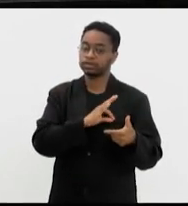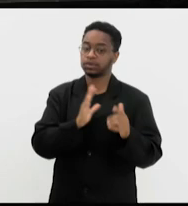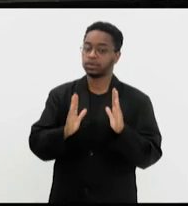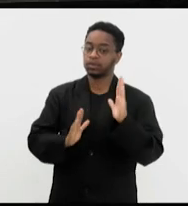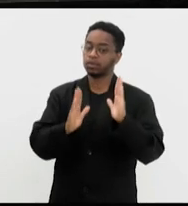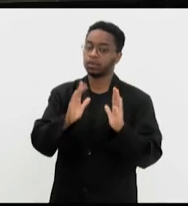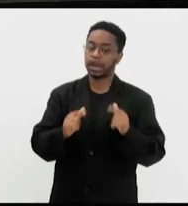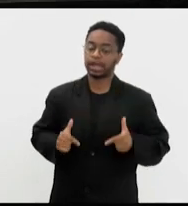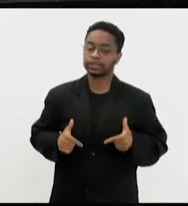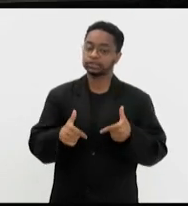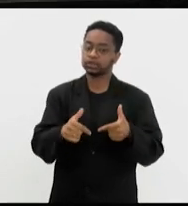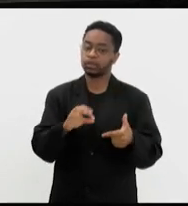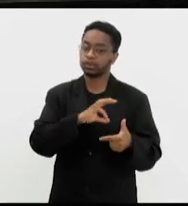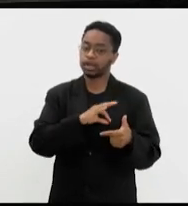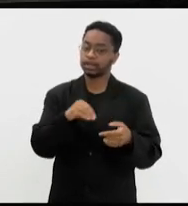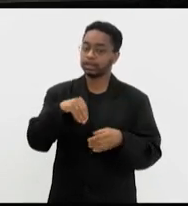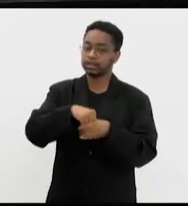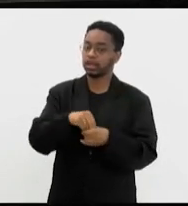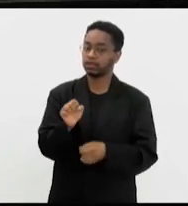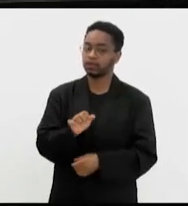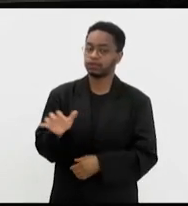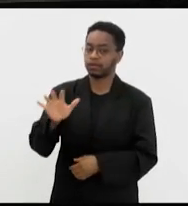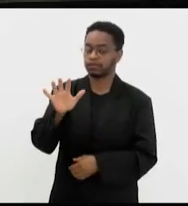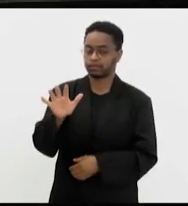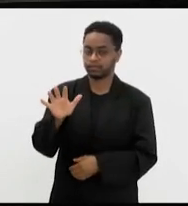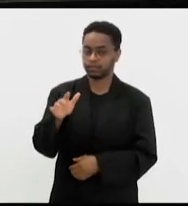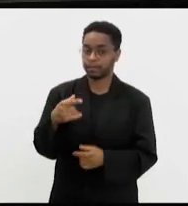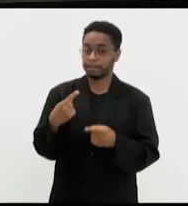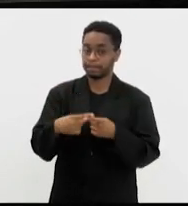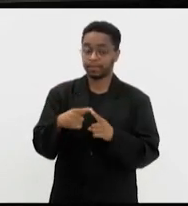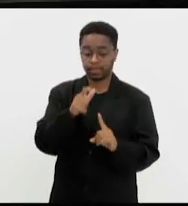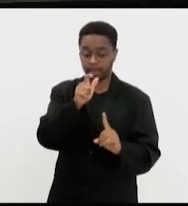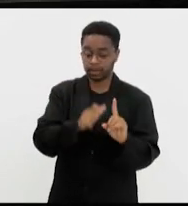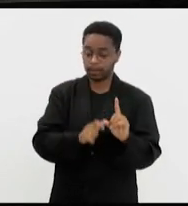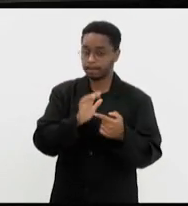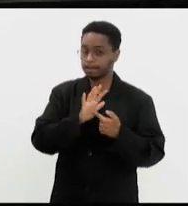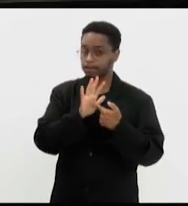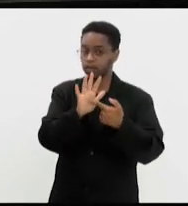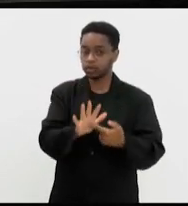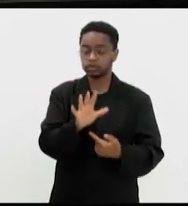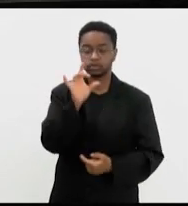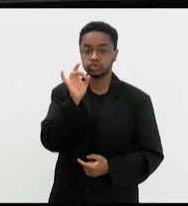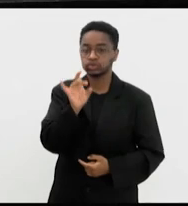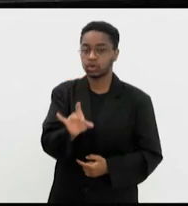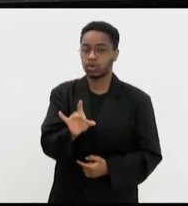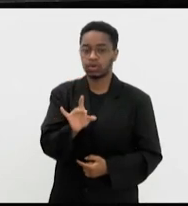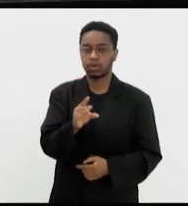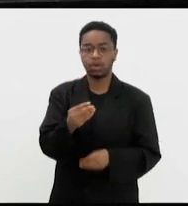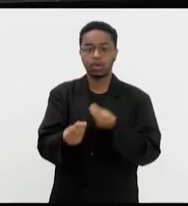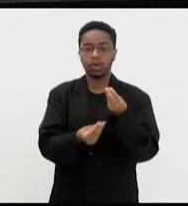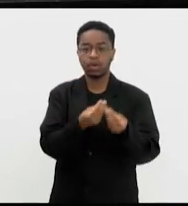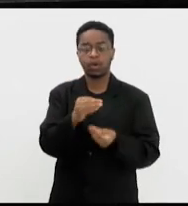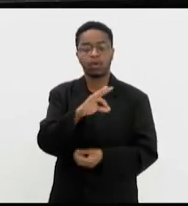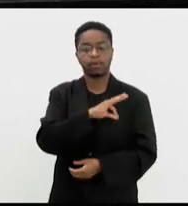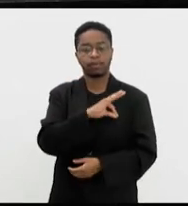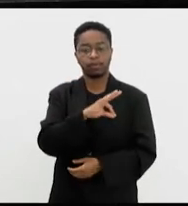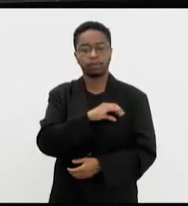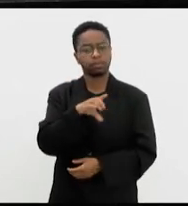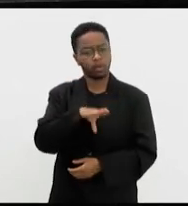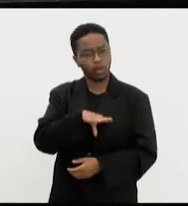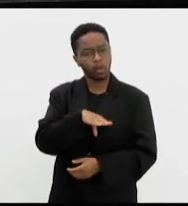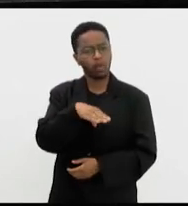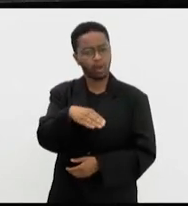policial dentro de uma comunidade ele apenas demonstrou como esses policiais são